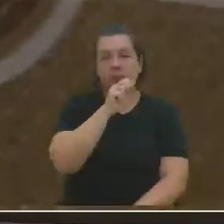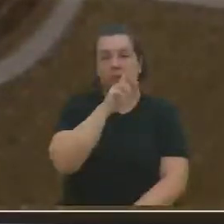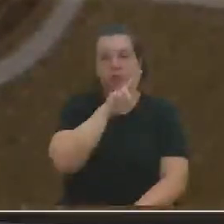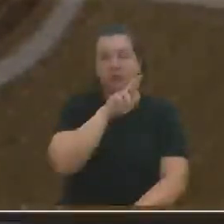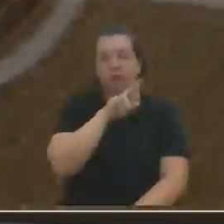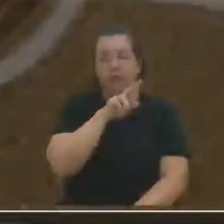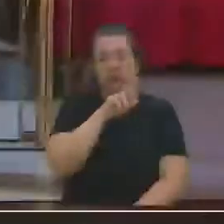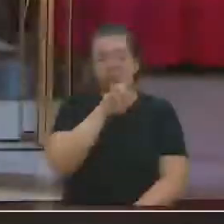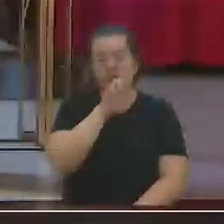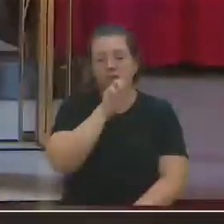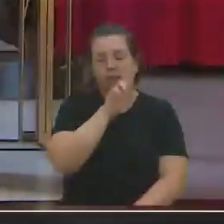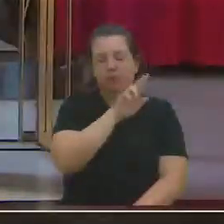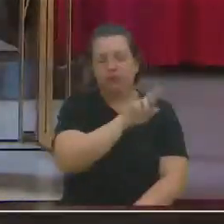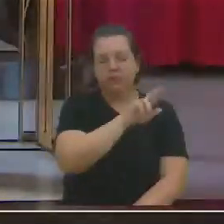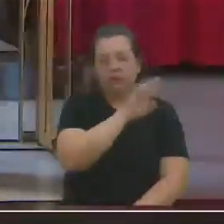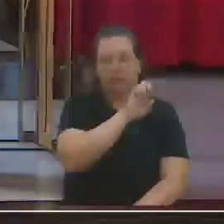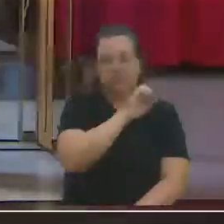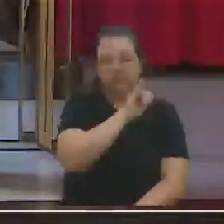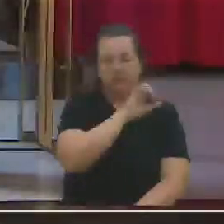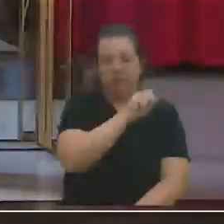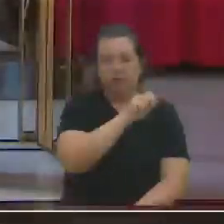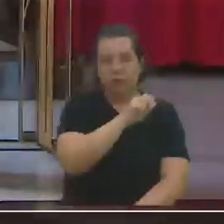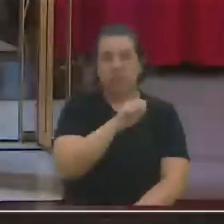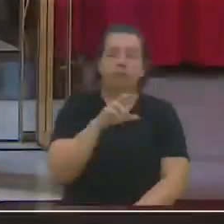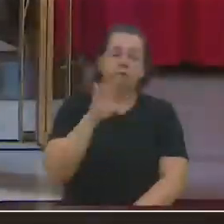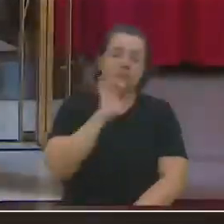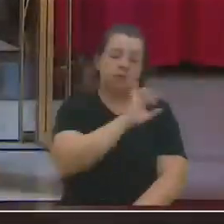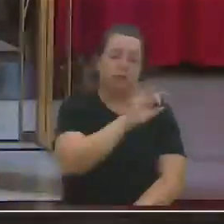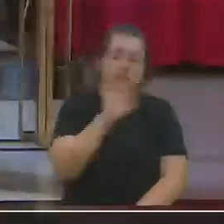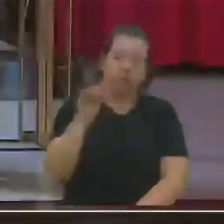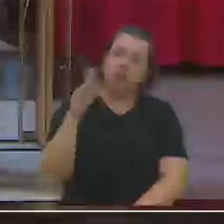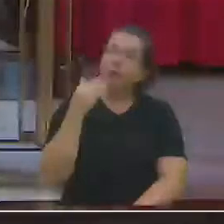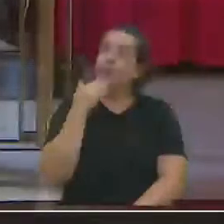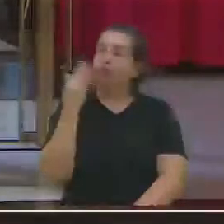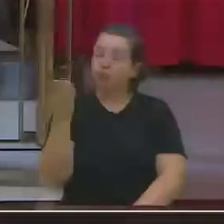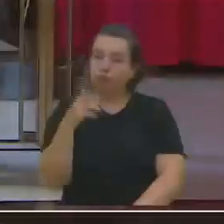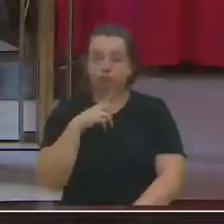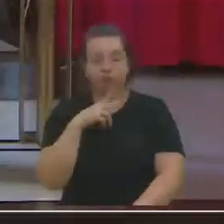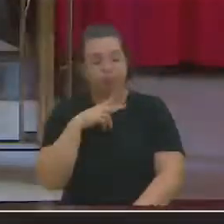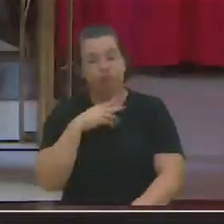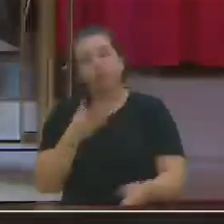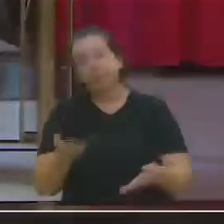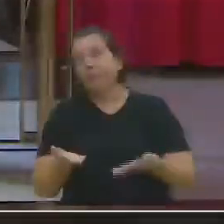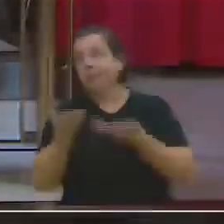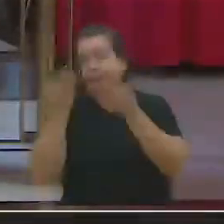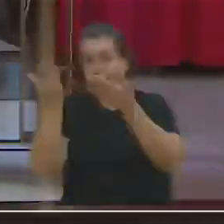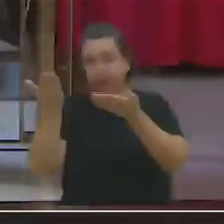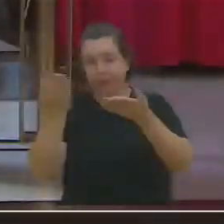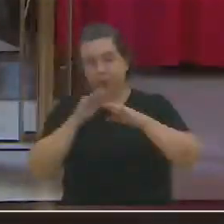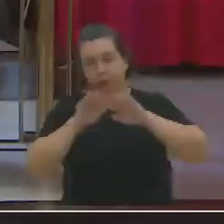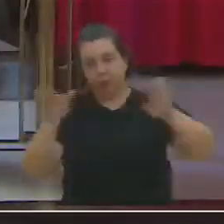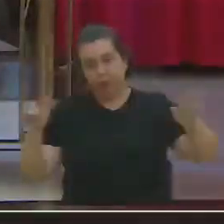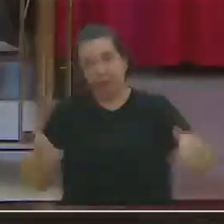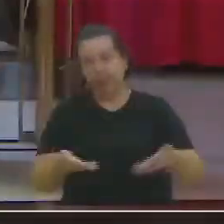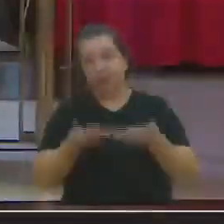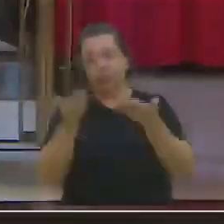Zim. E por todas as intenções particulares que hoje nós colocamos neste